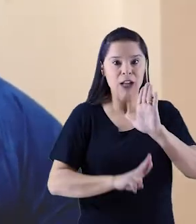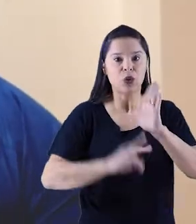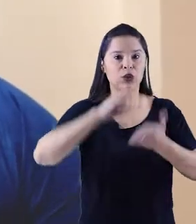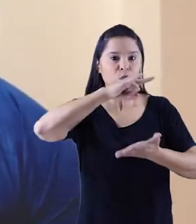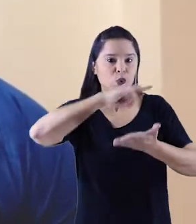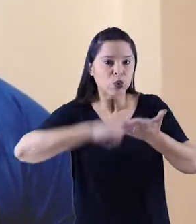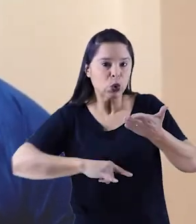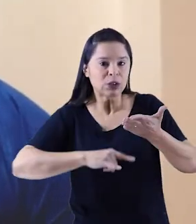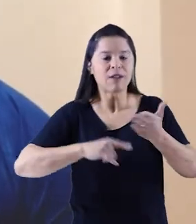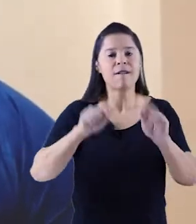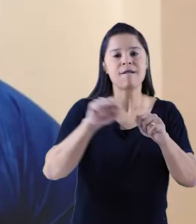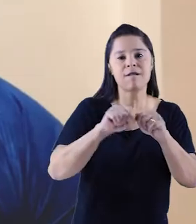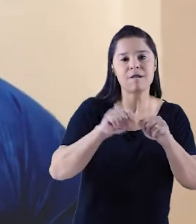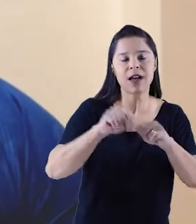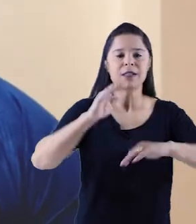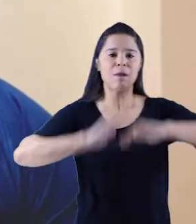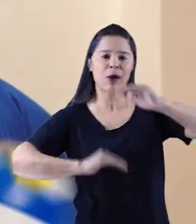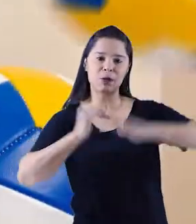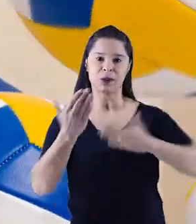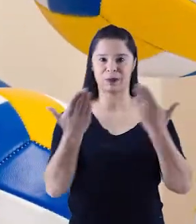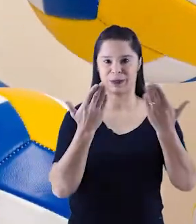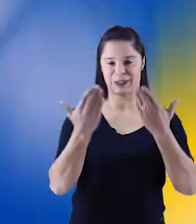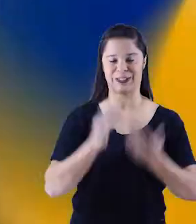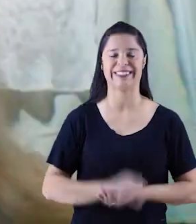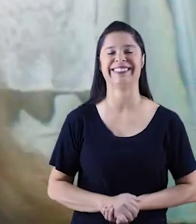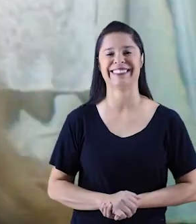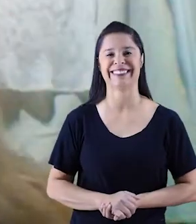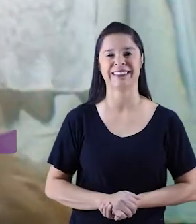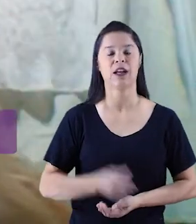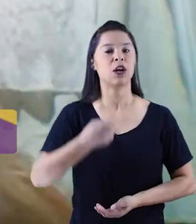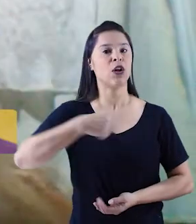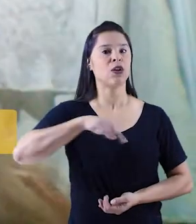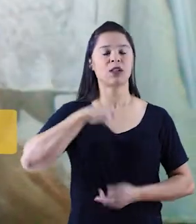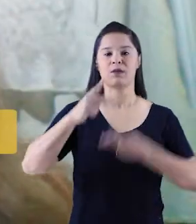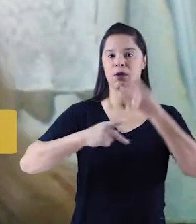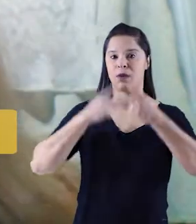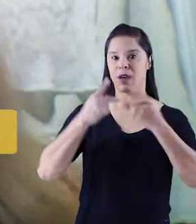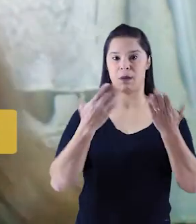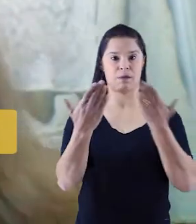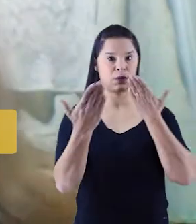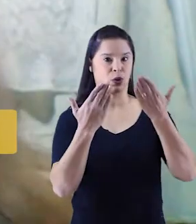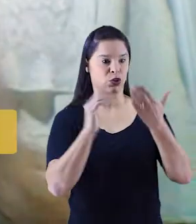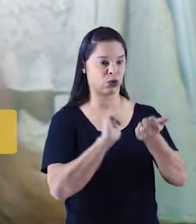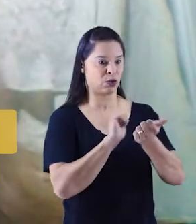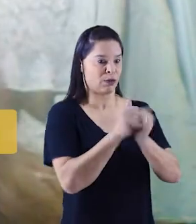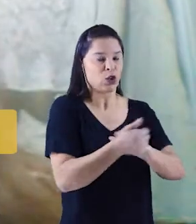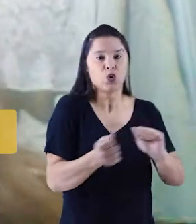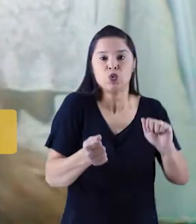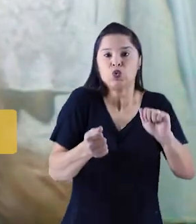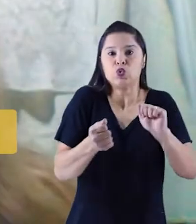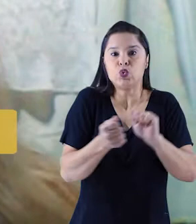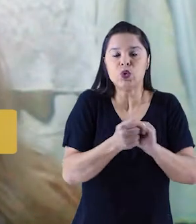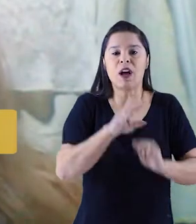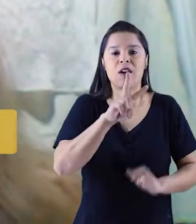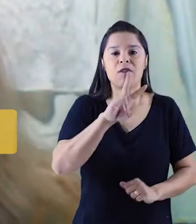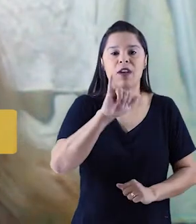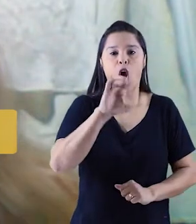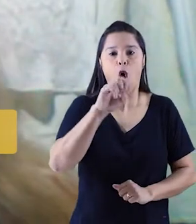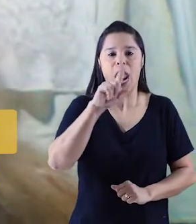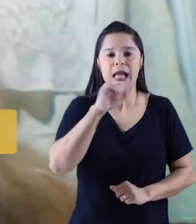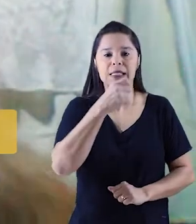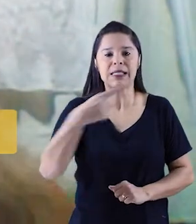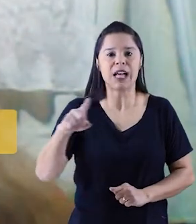documentos produzidos pelo profissional da psicologia. Nós vamos falar um pouquinho da psicologia do esporte, né, junto à violação de